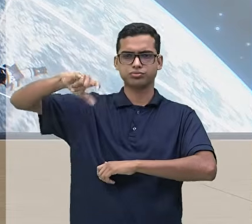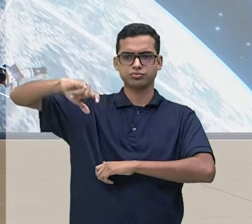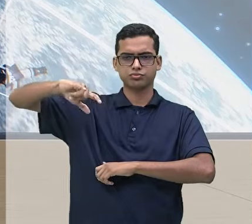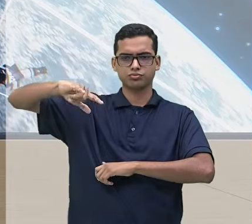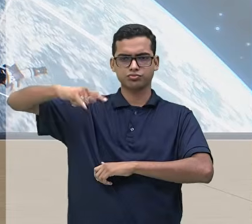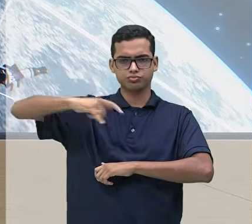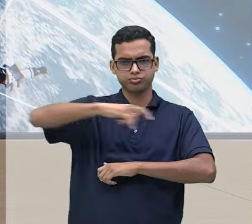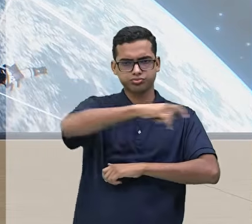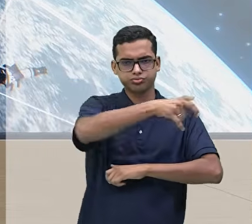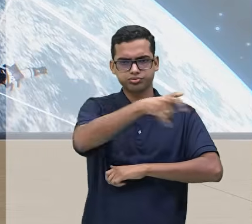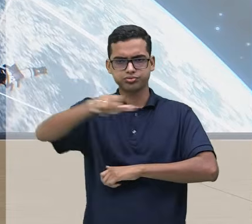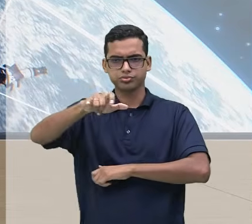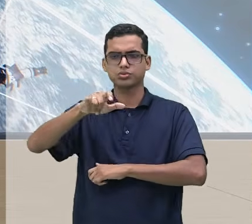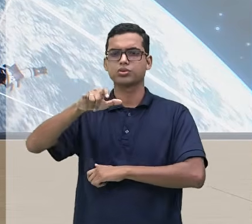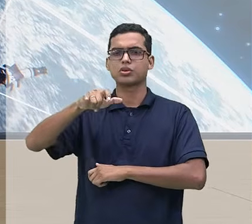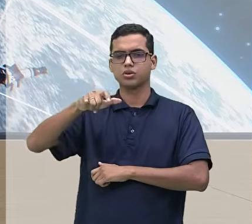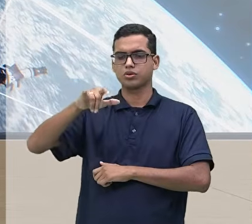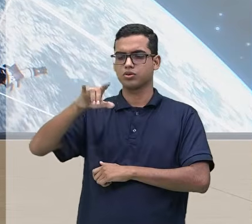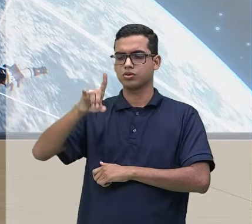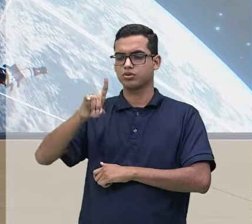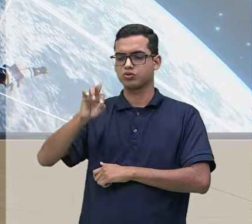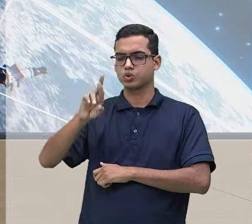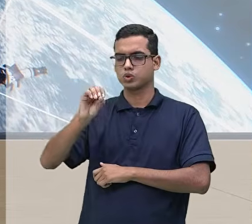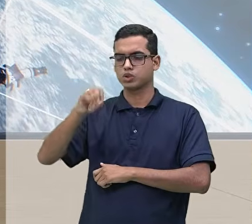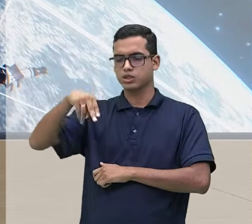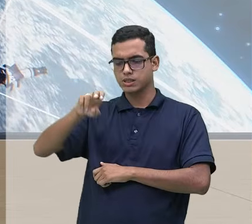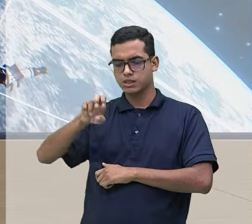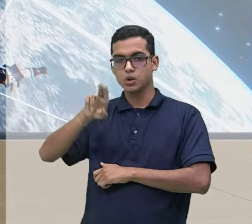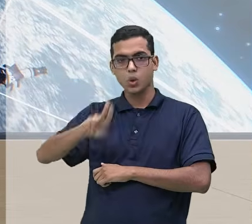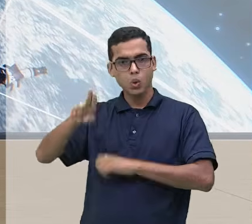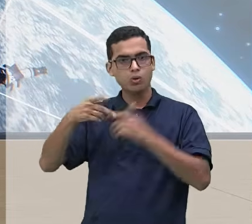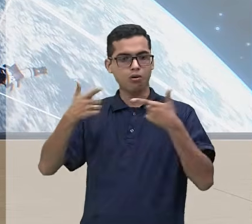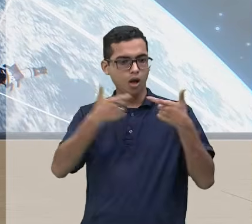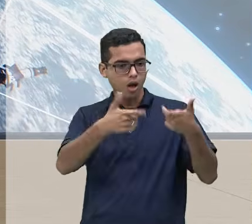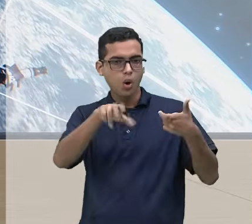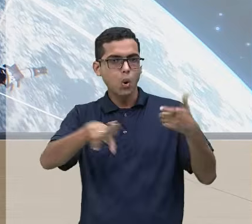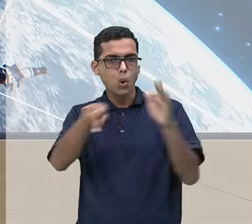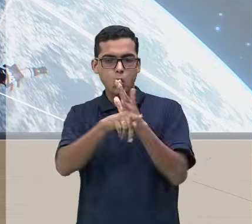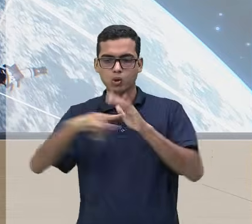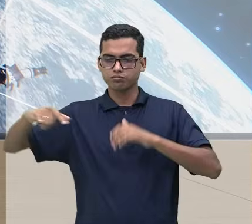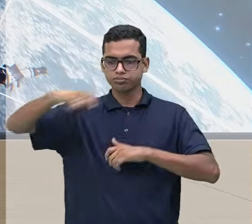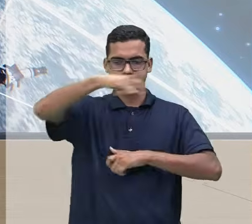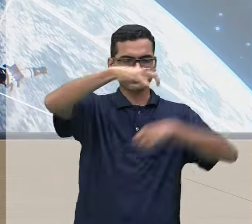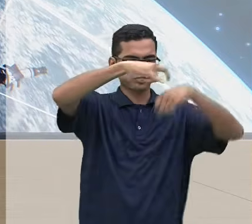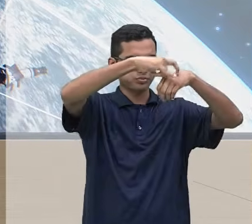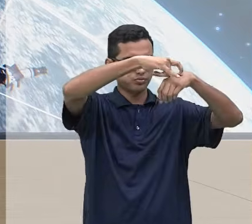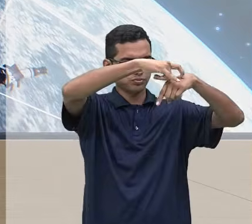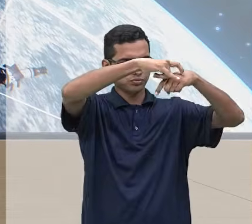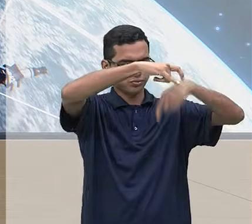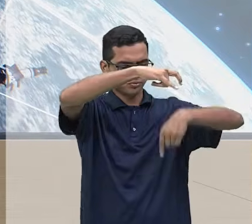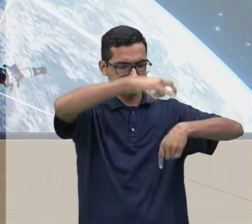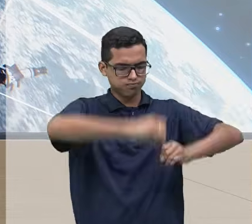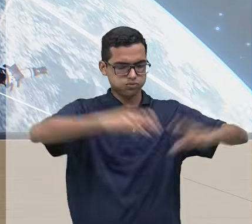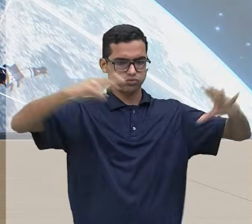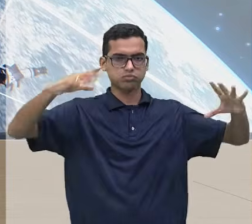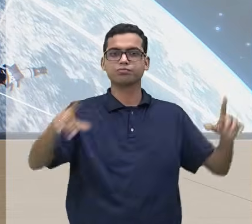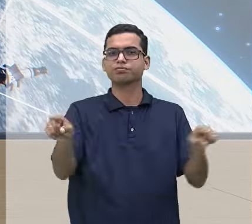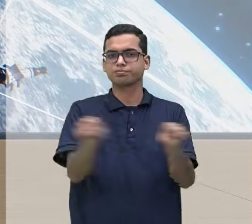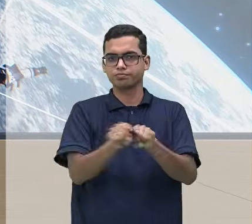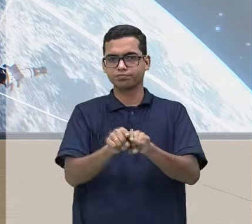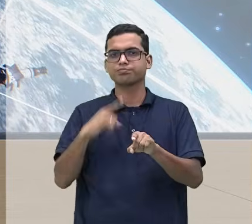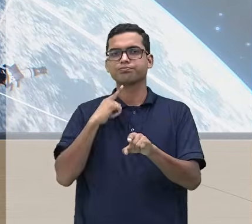em relação às guerras, infelizmente. Então, a gente observa realmente a importância de toda essa tecnologia que nós temos nos